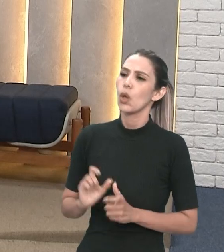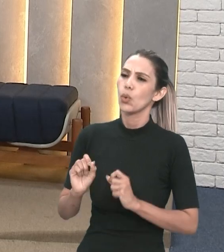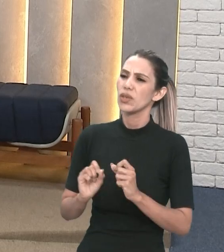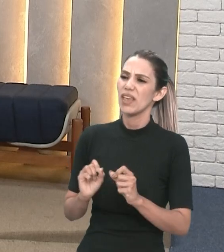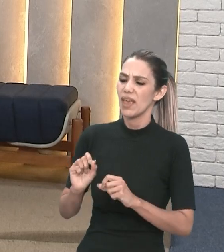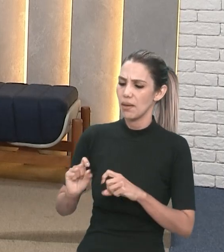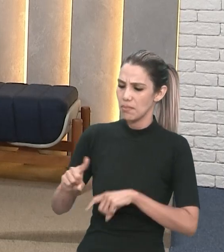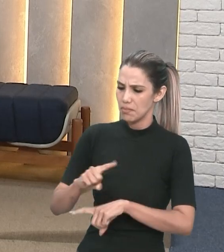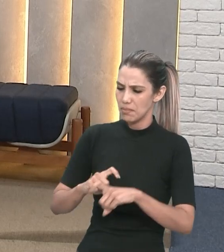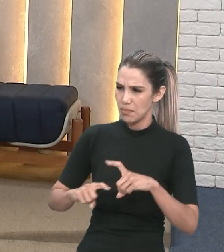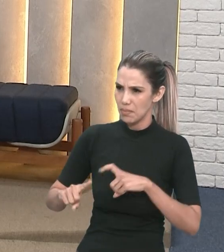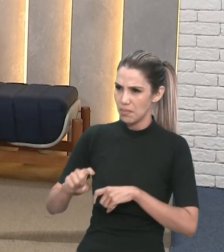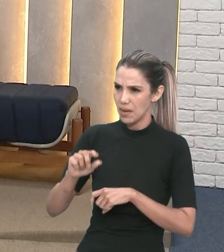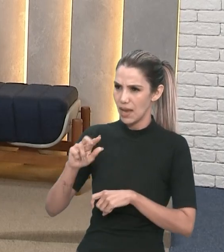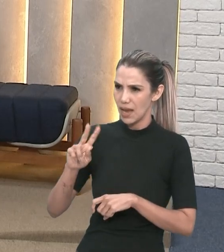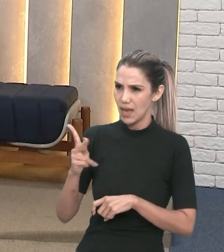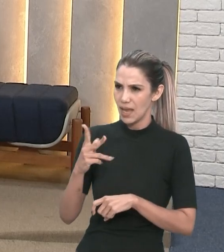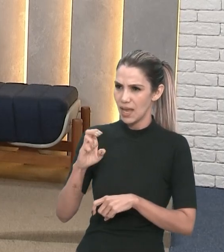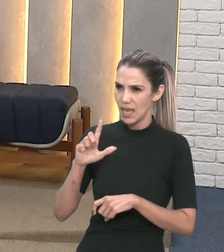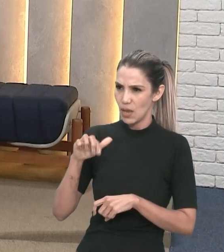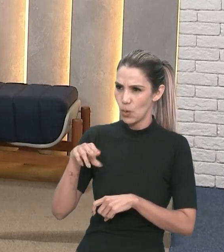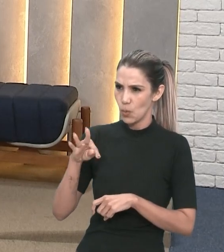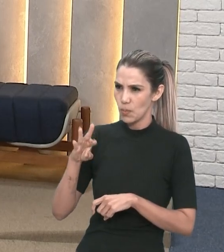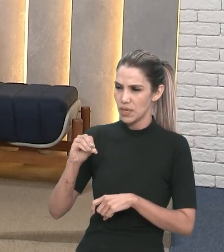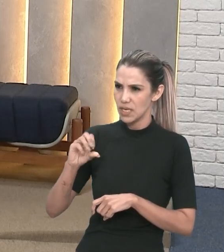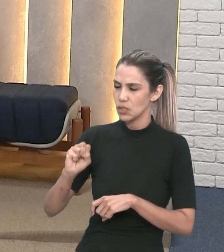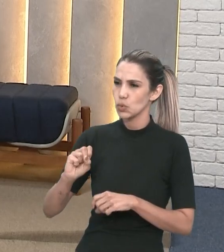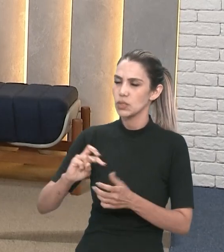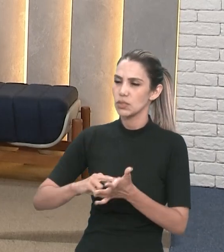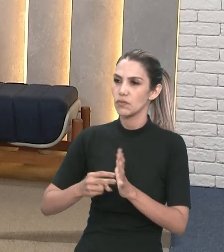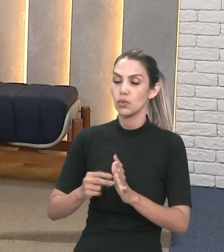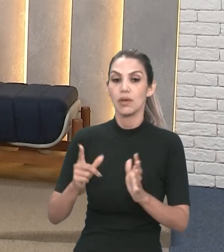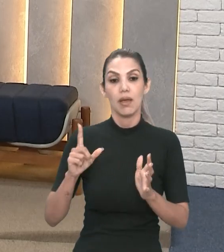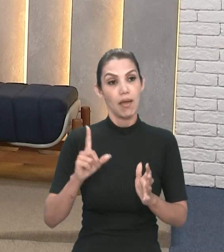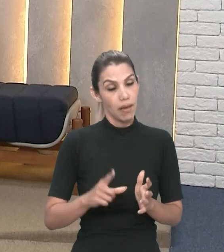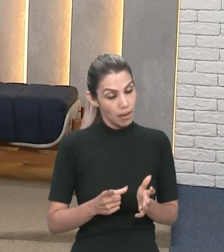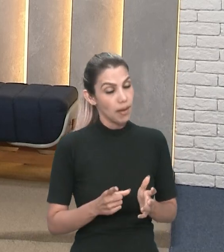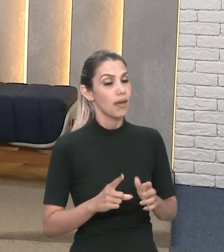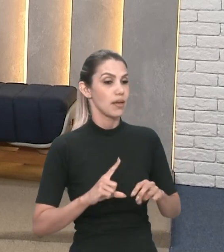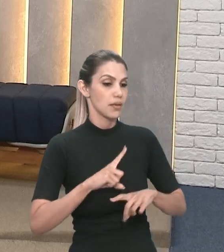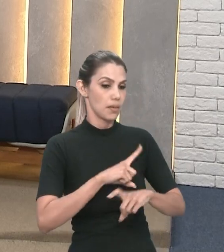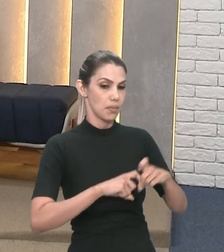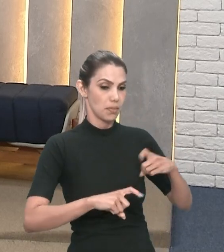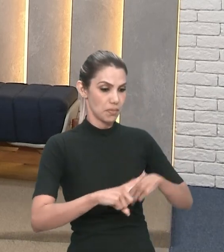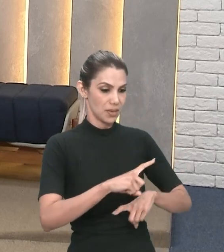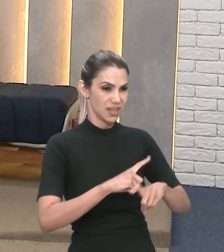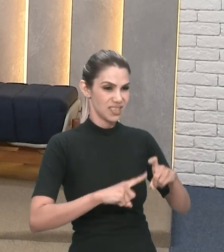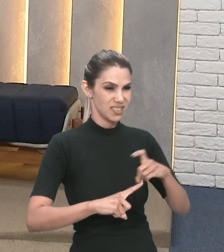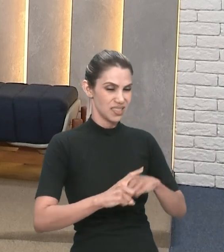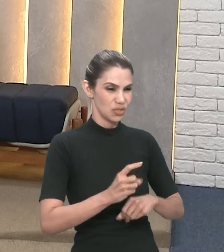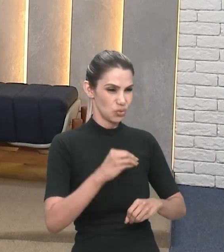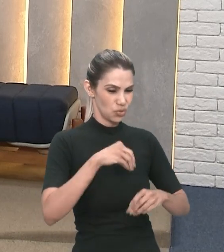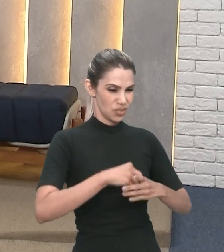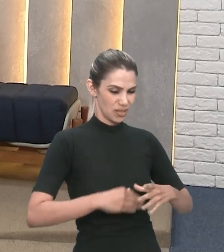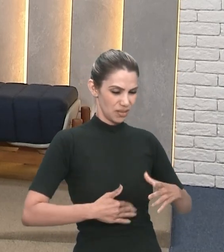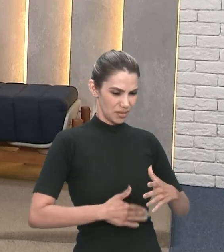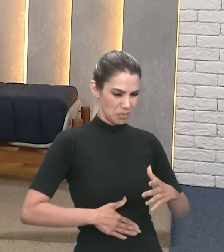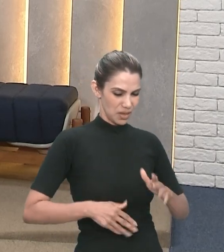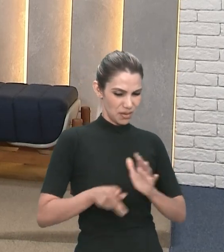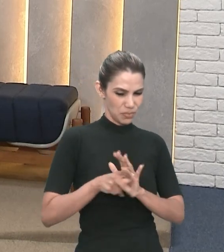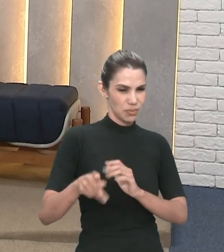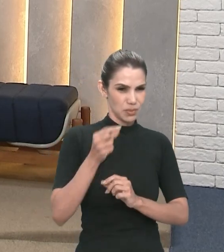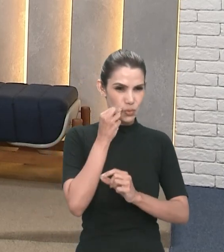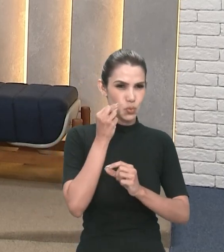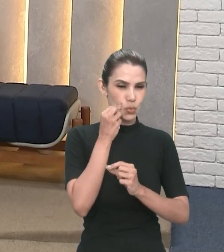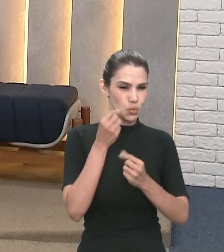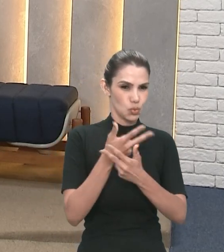são parasitas gastrointestinais que a gente acabou capturando dentro desses roedores, certo? E aí a gente